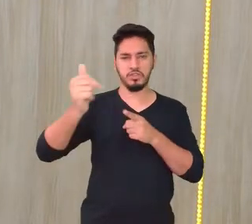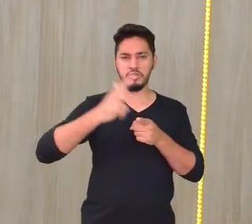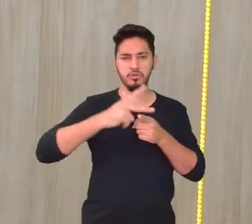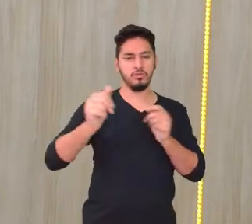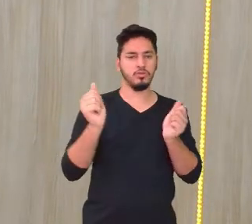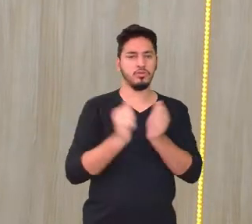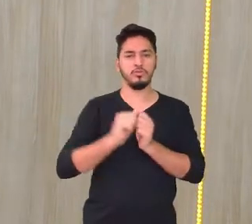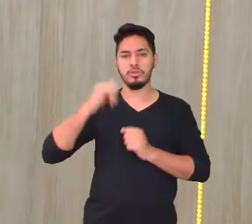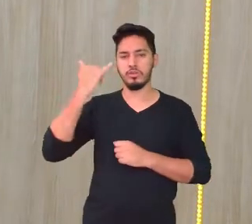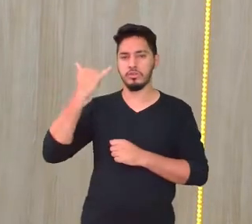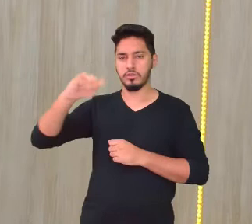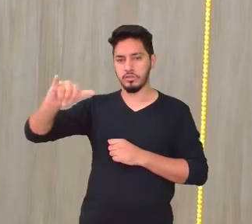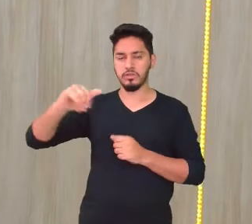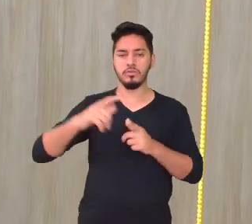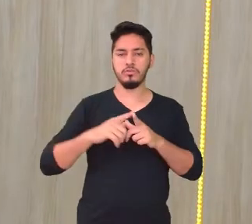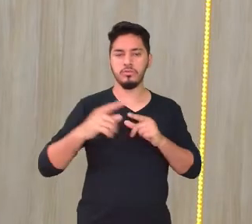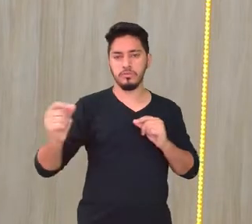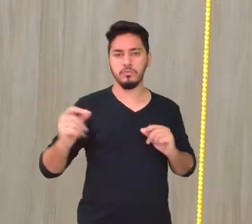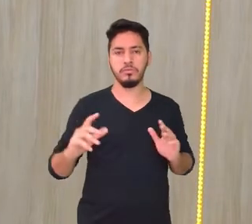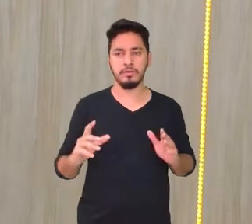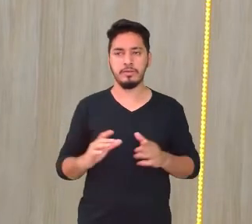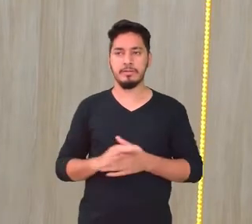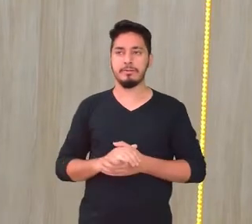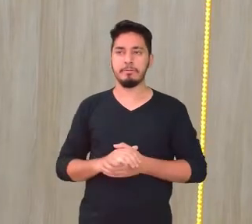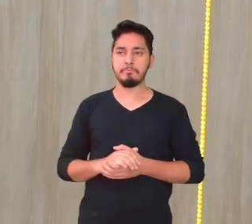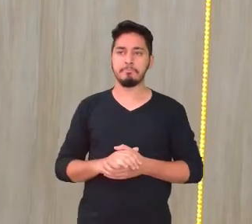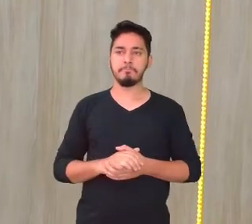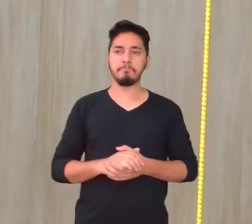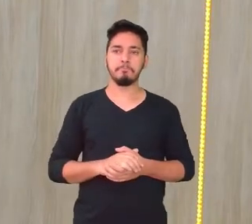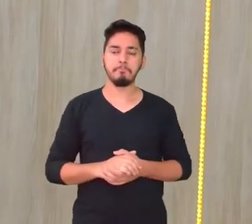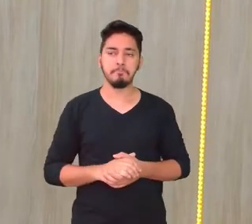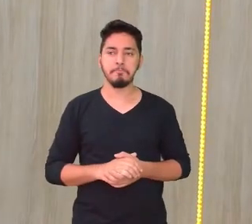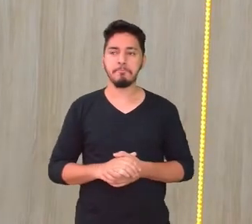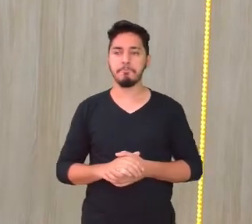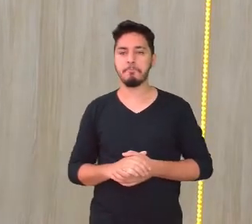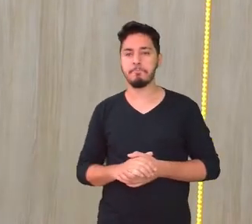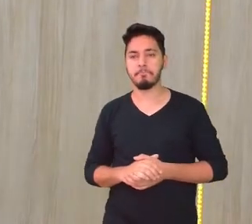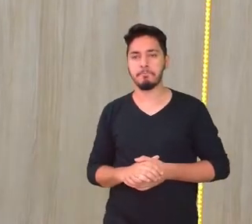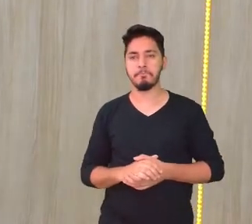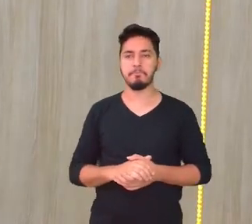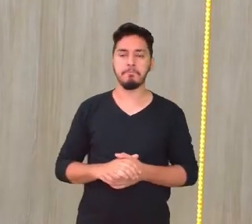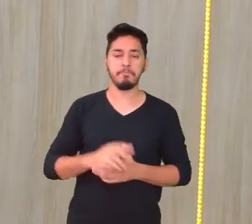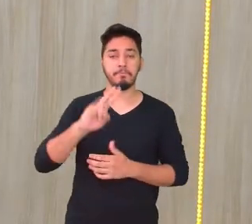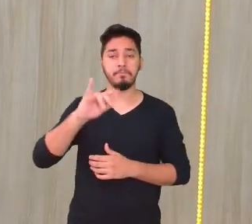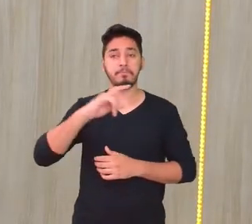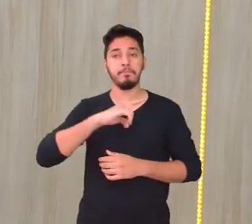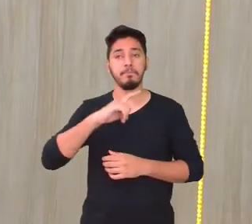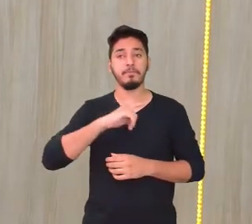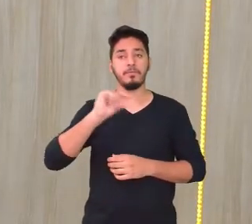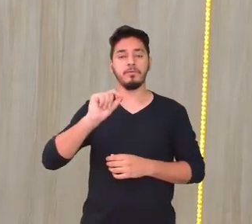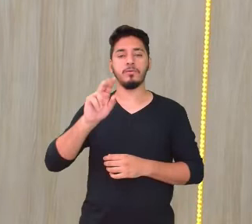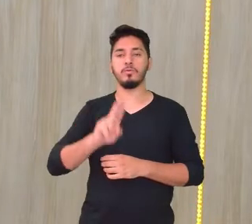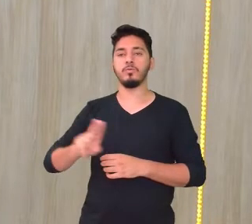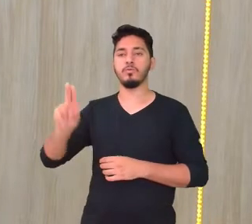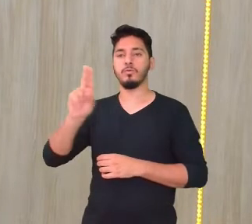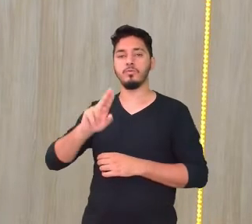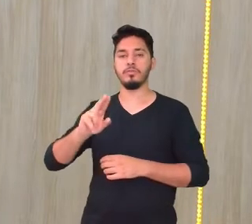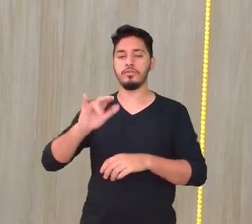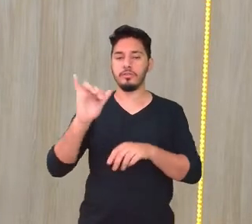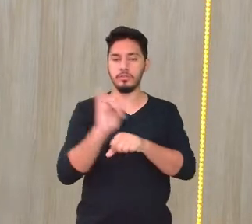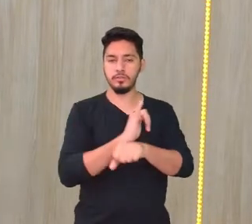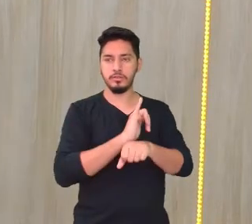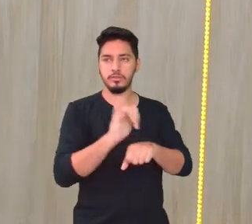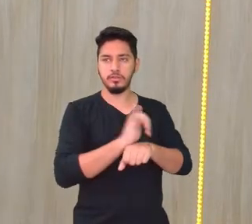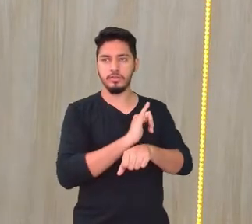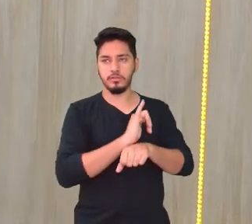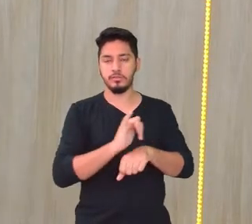junto com a Itália, né, e o Japão. E a gente vai ter aqui, né, com a utilização dessa técnica, né,